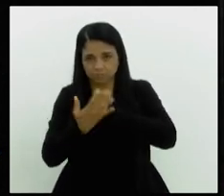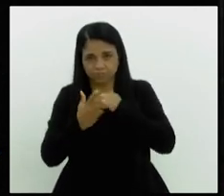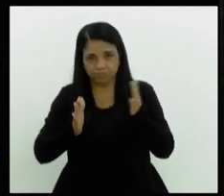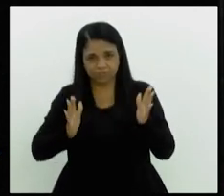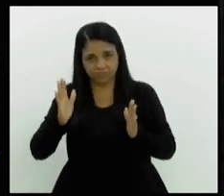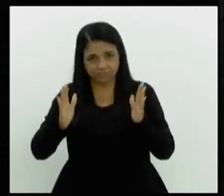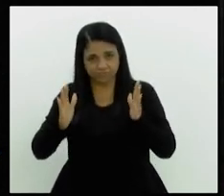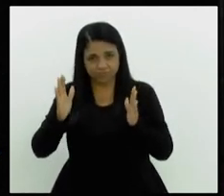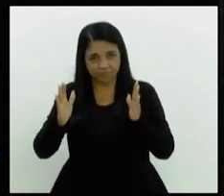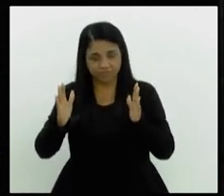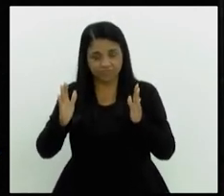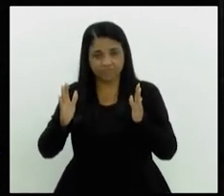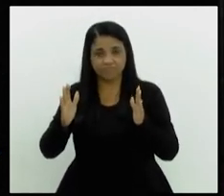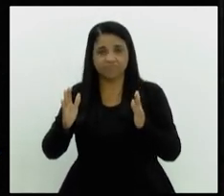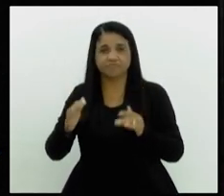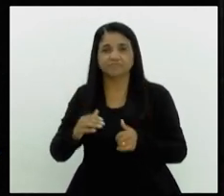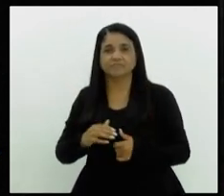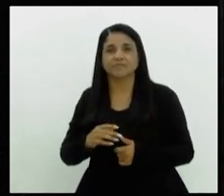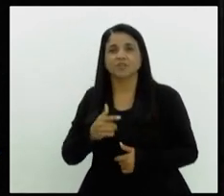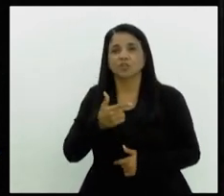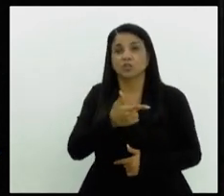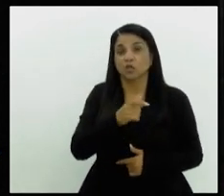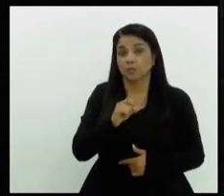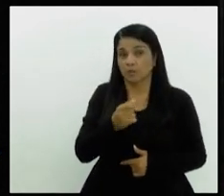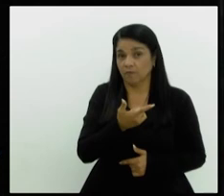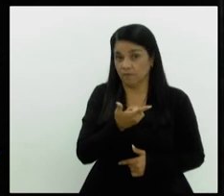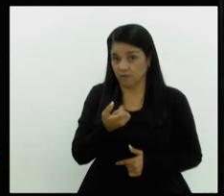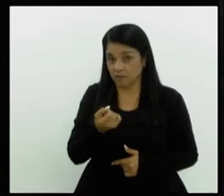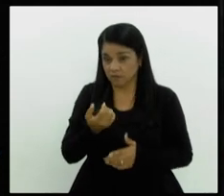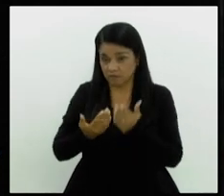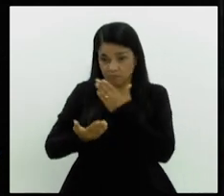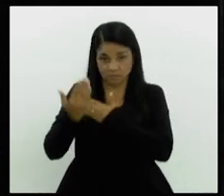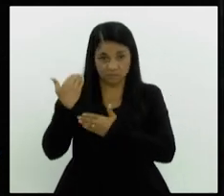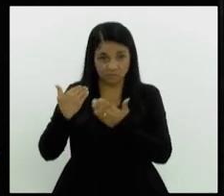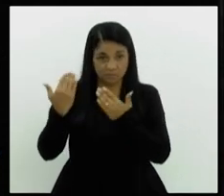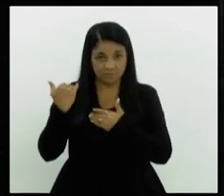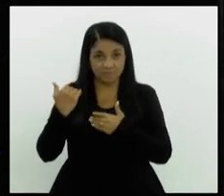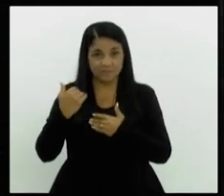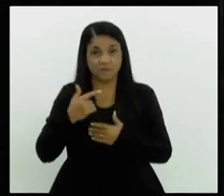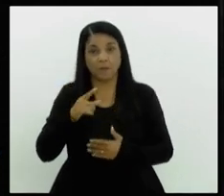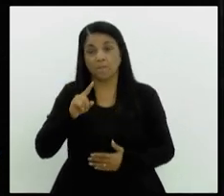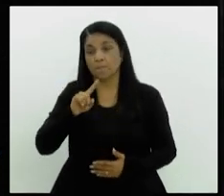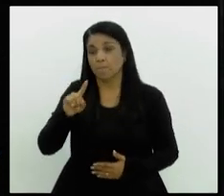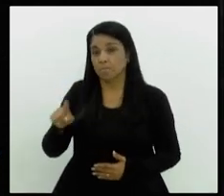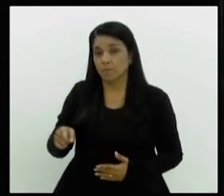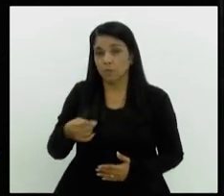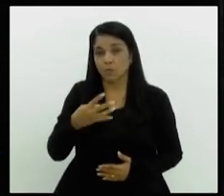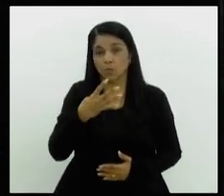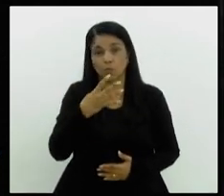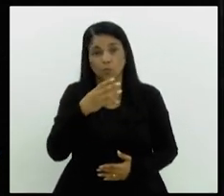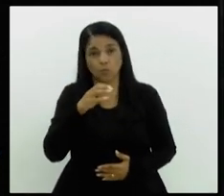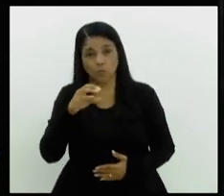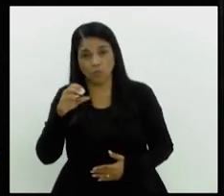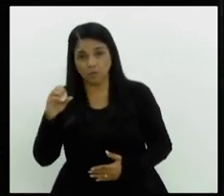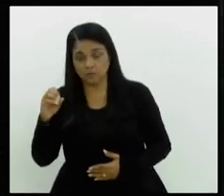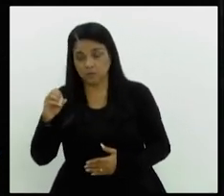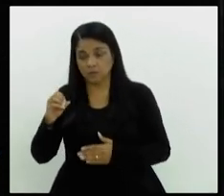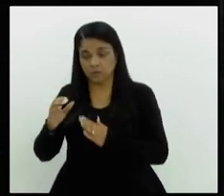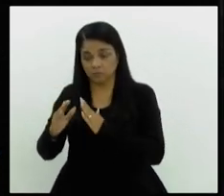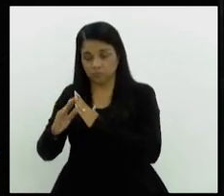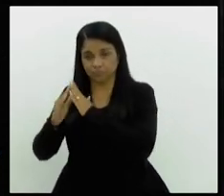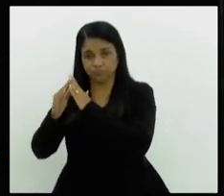e naquele período, em 2020, nós tínhamos 1.400